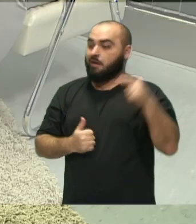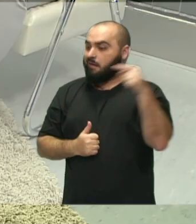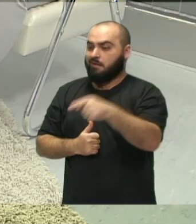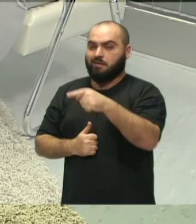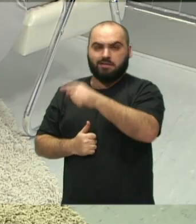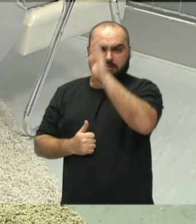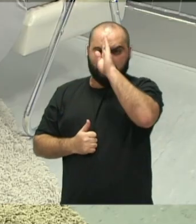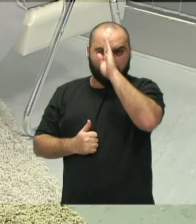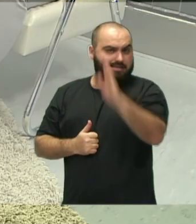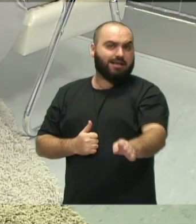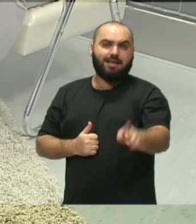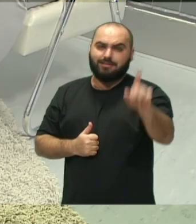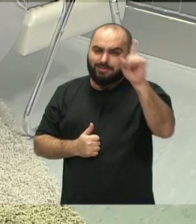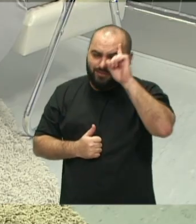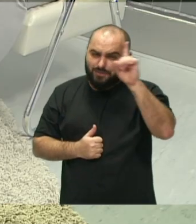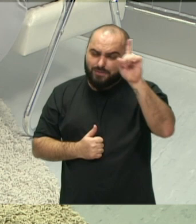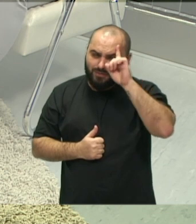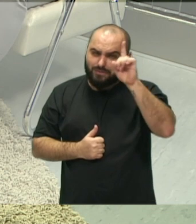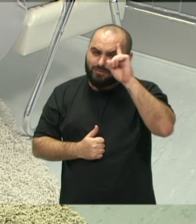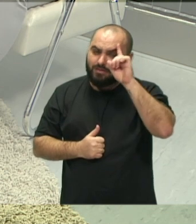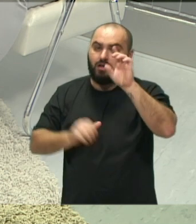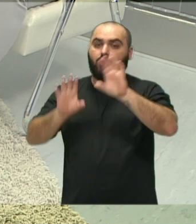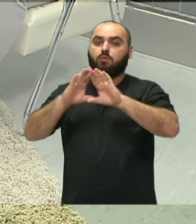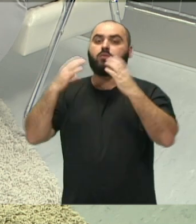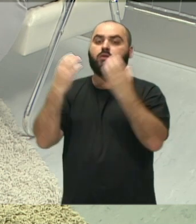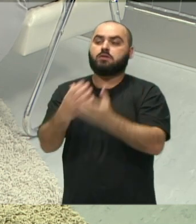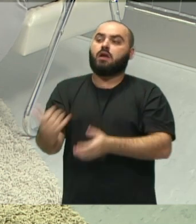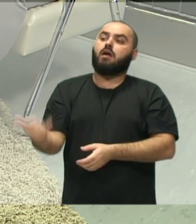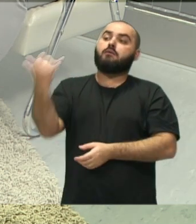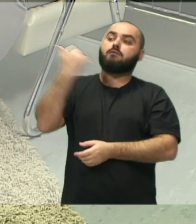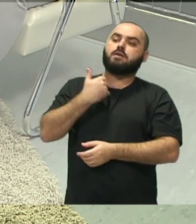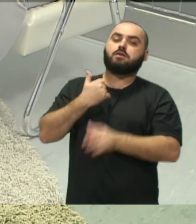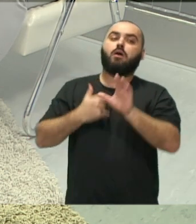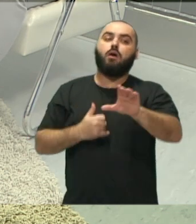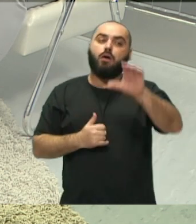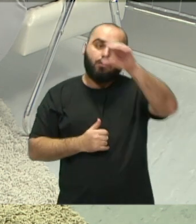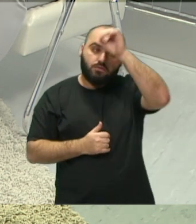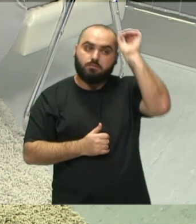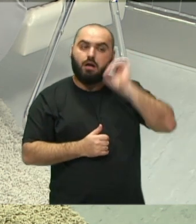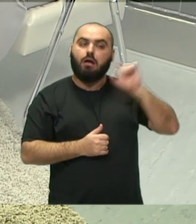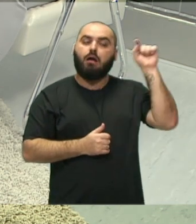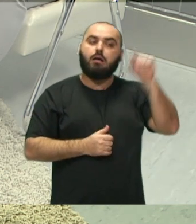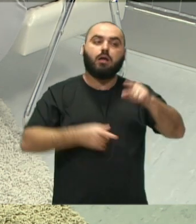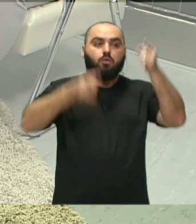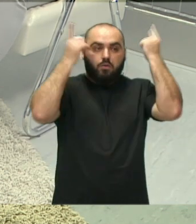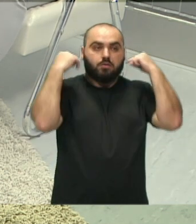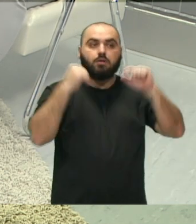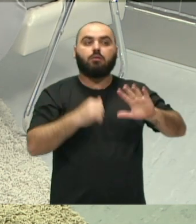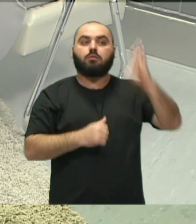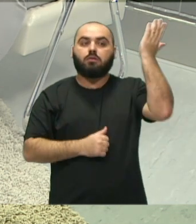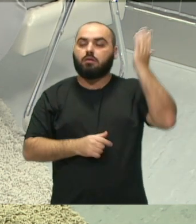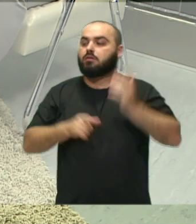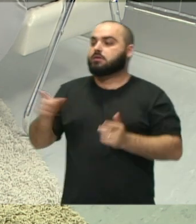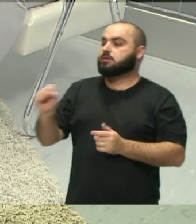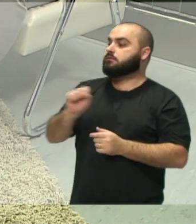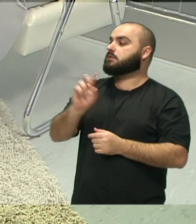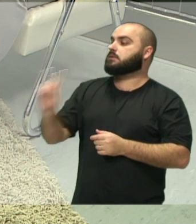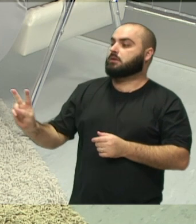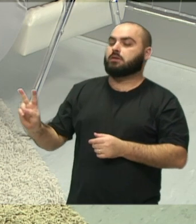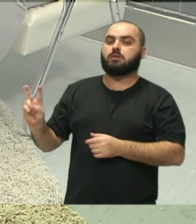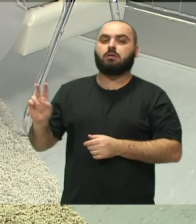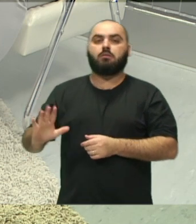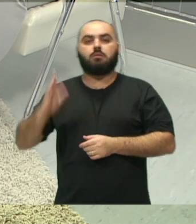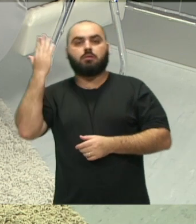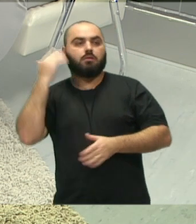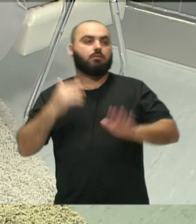que eu tenho todos os dias para que a comunidade me diga: Osmar, aqui no Cordeiro está acontecendo tal situação, aqui no São Vicente está